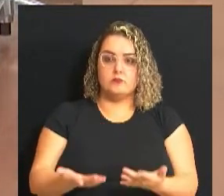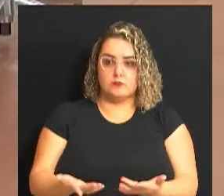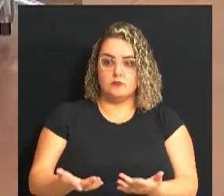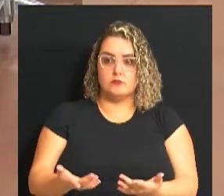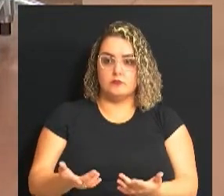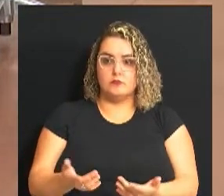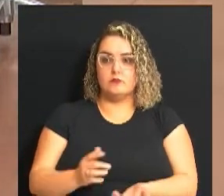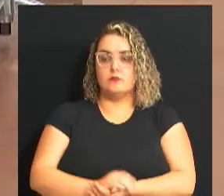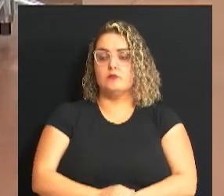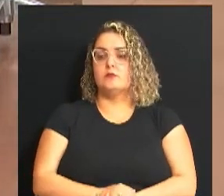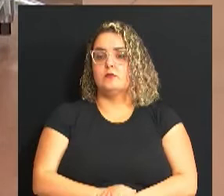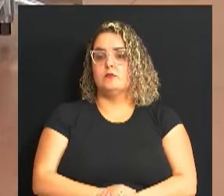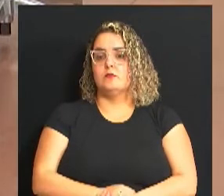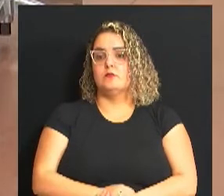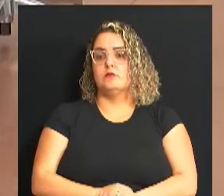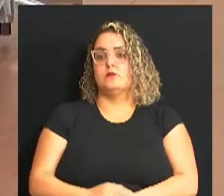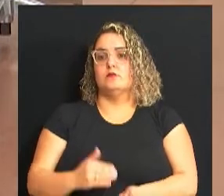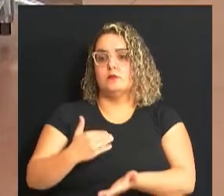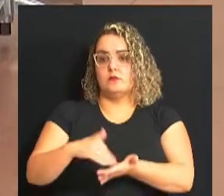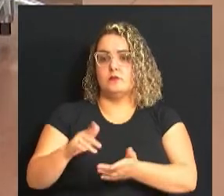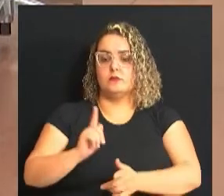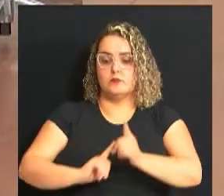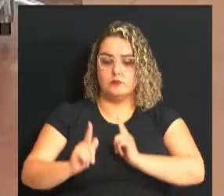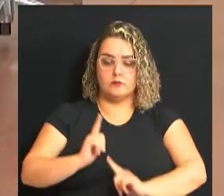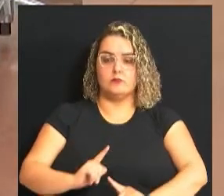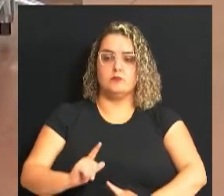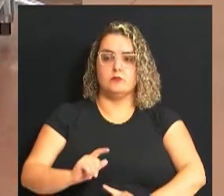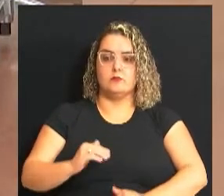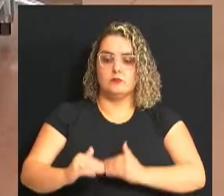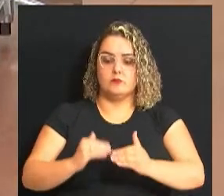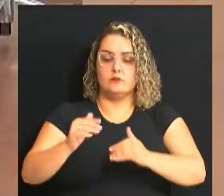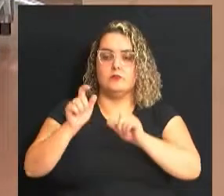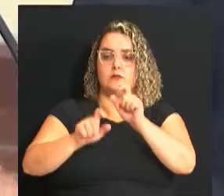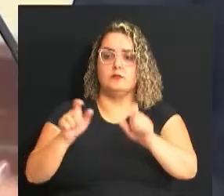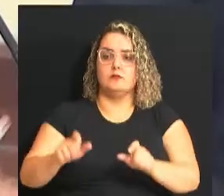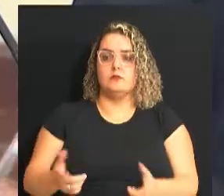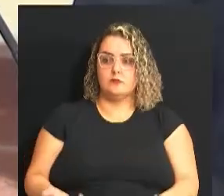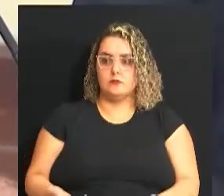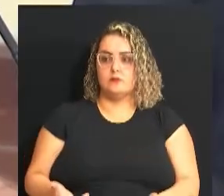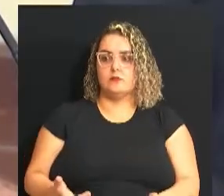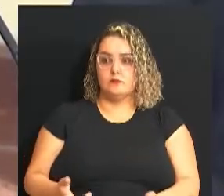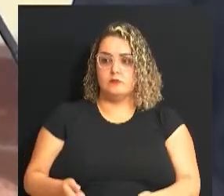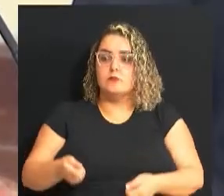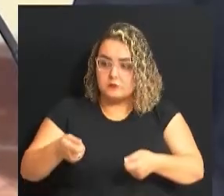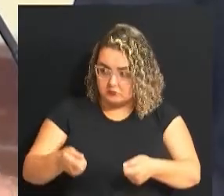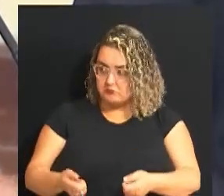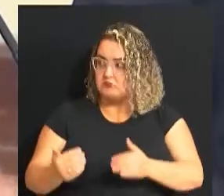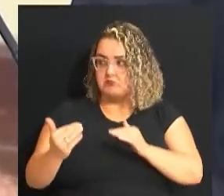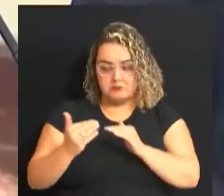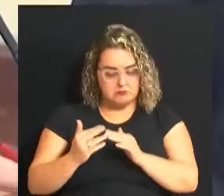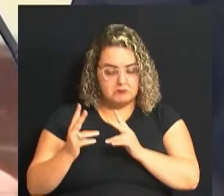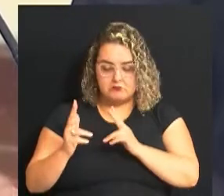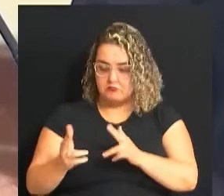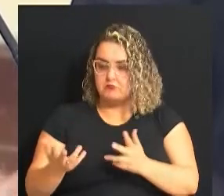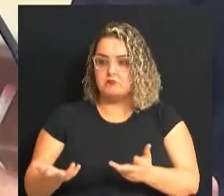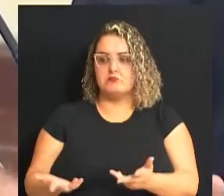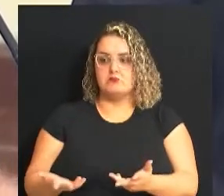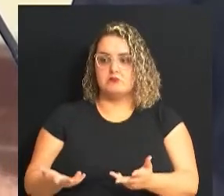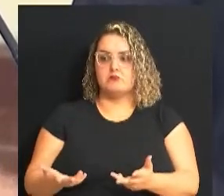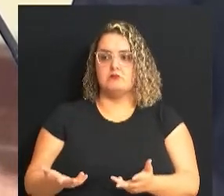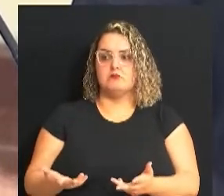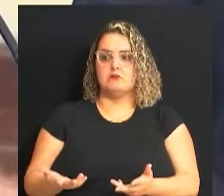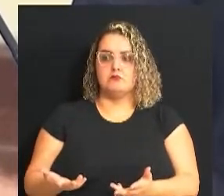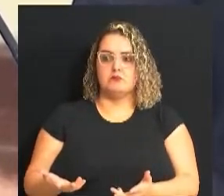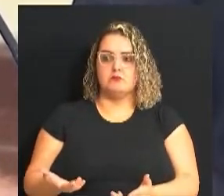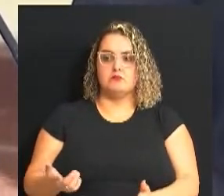a Secretaria de Gestão e Desenvolvimento de Pessoas ratifica, né, plenamente. E na parte que